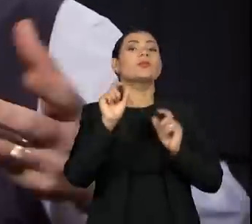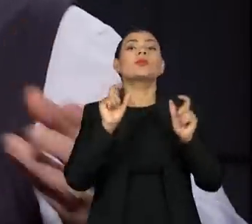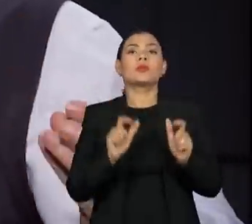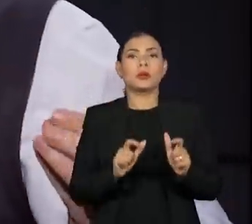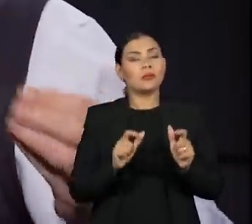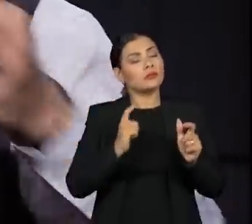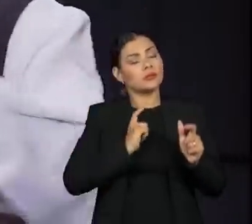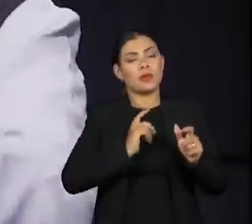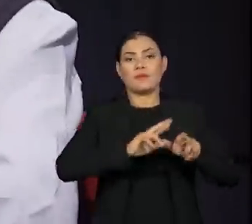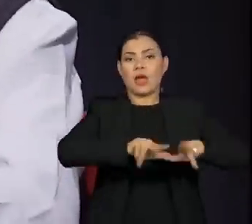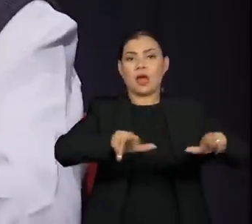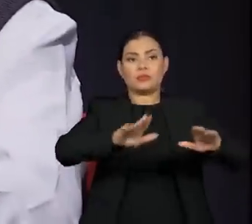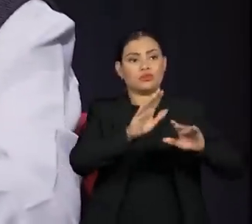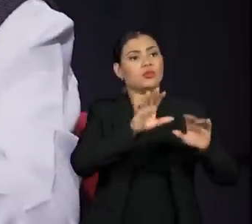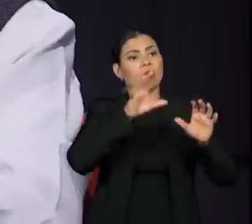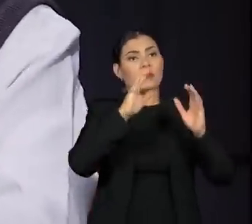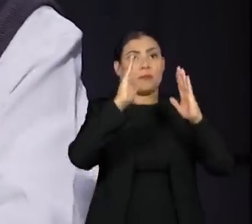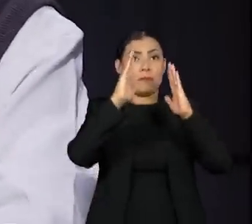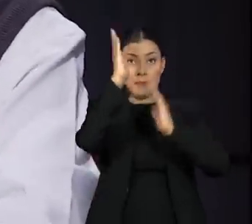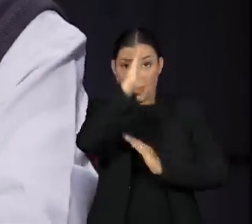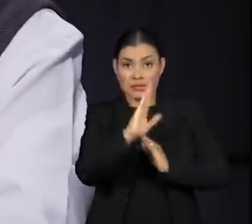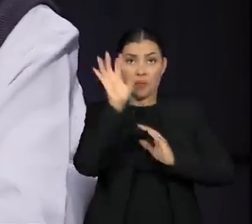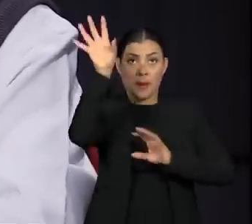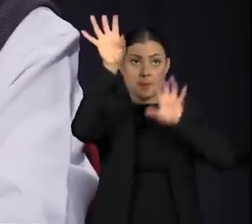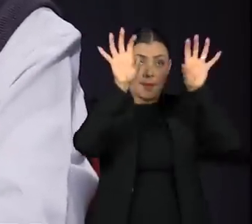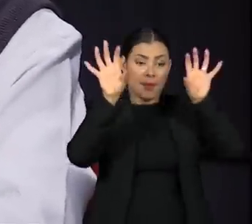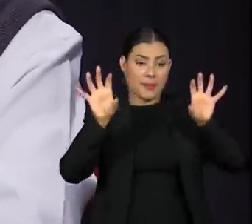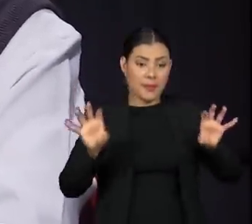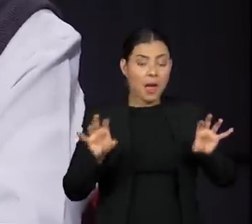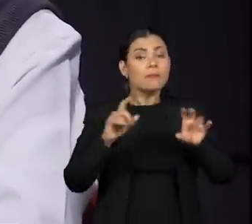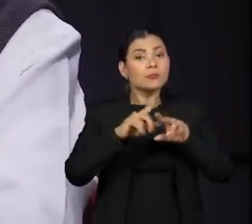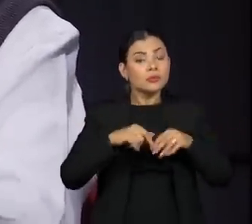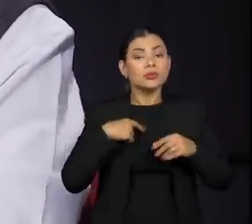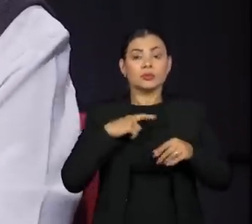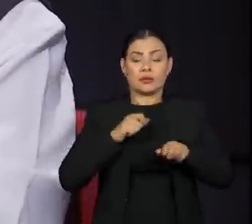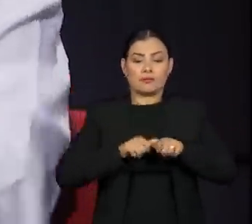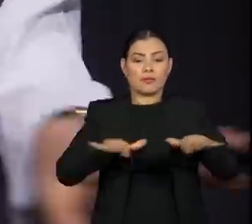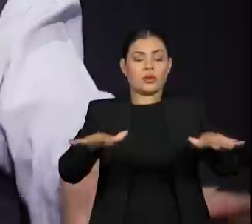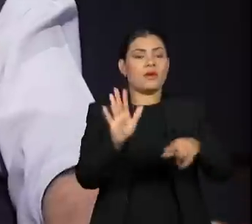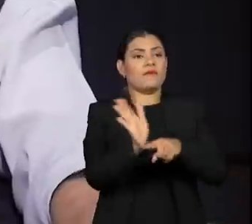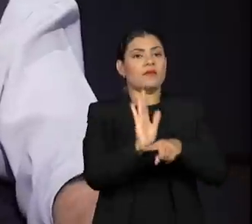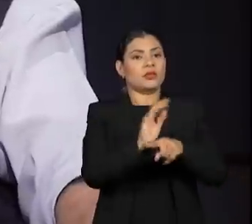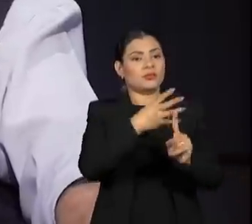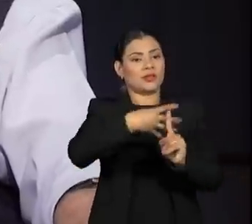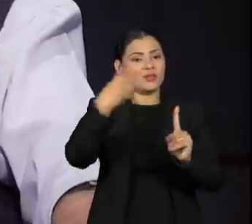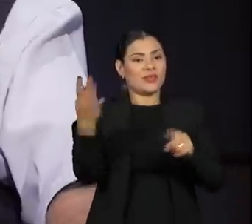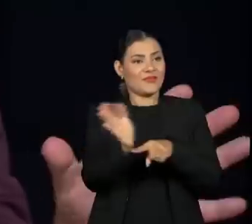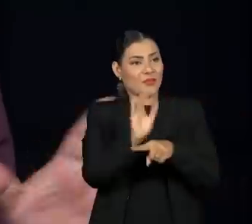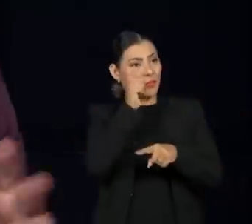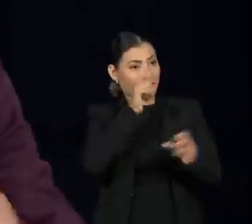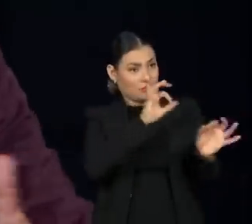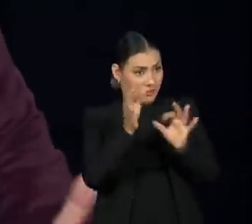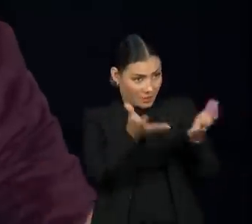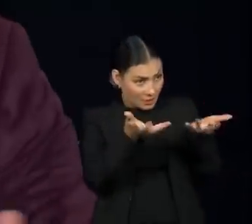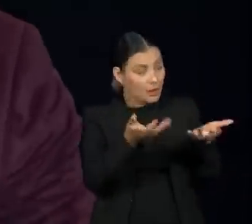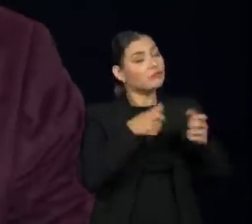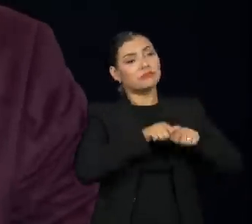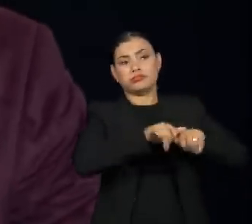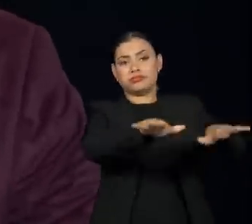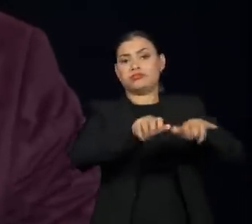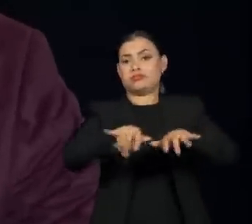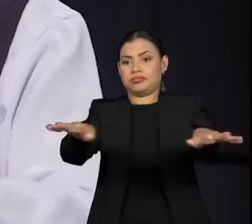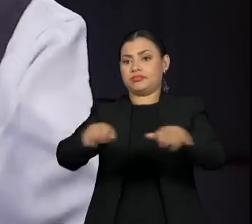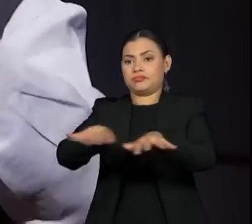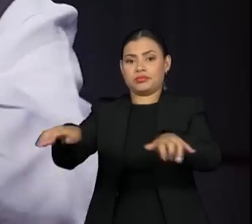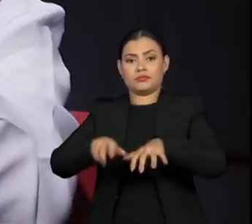então em vários lugares nós chegamos nessa Ponto Central Se ele chegar no Ponto Central também entregar o vídeo lá o vídeo sai dali para as casas já tá dentro